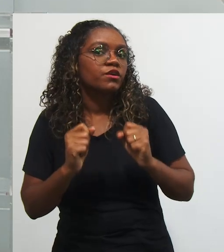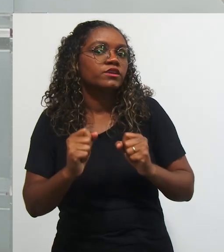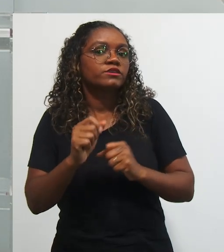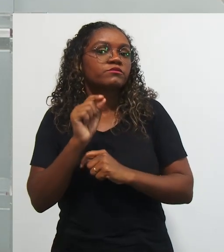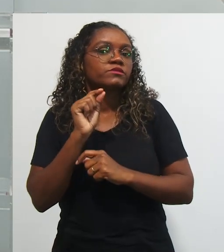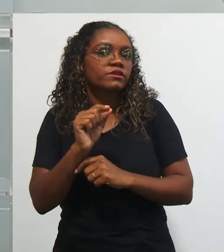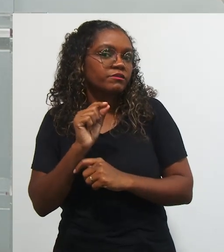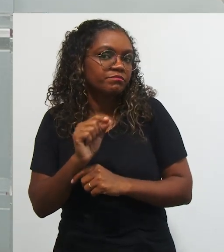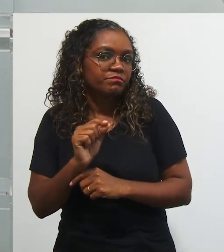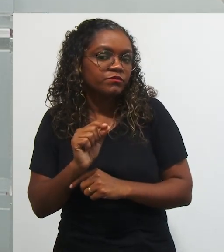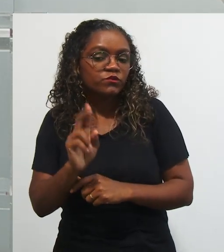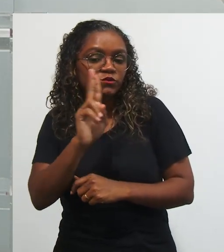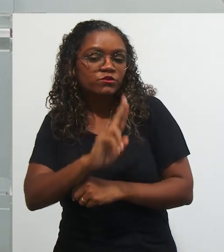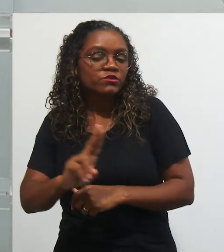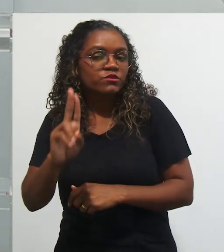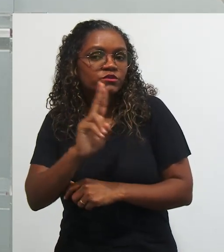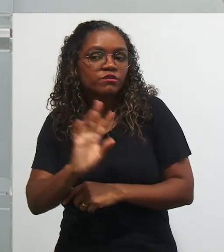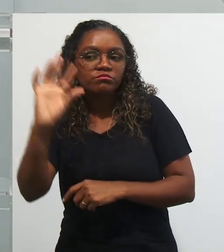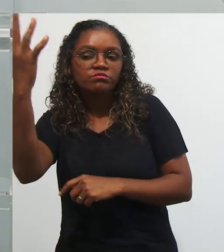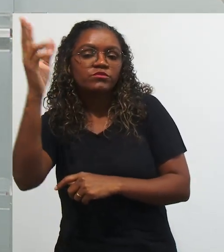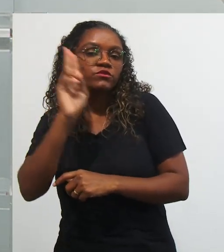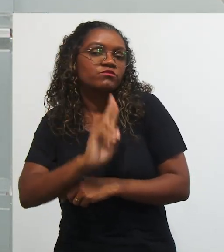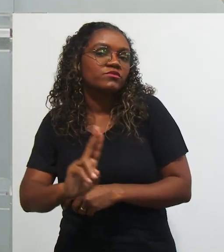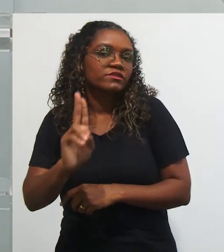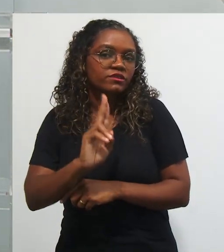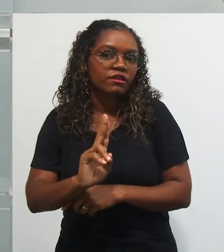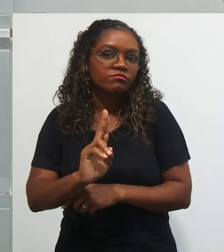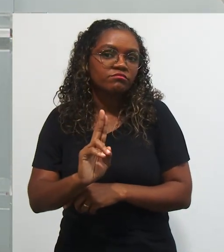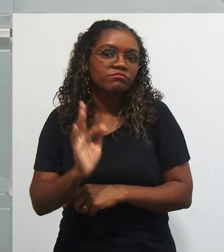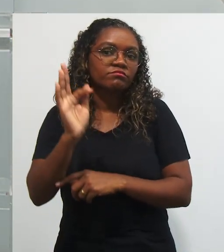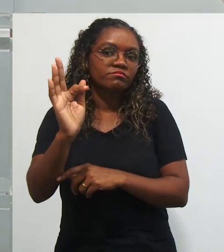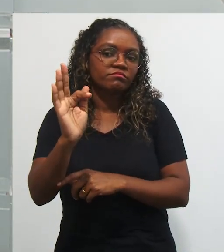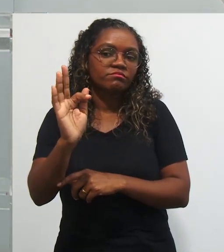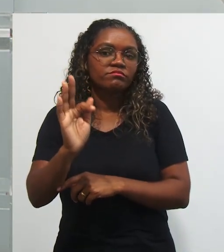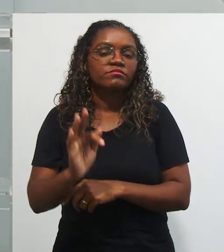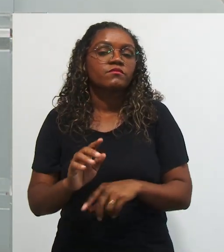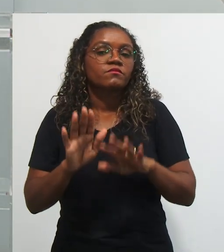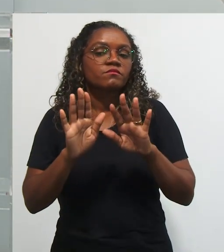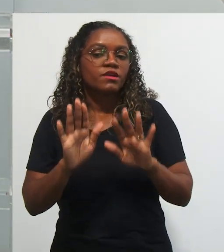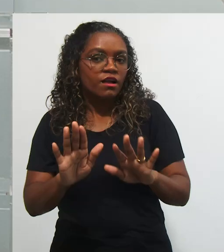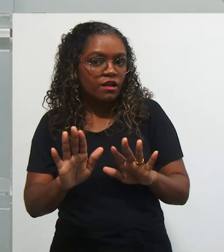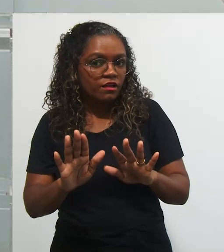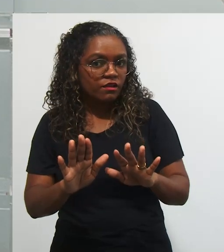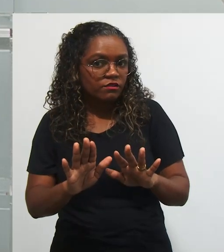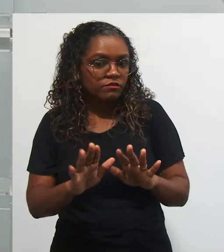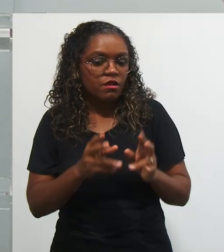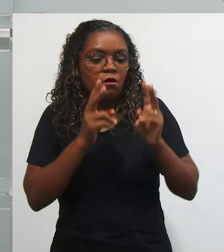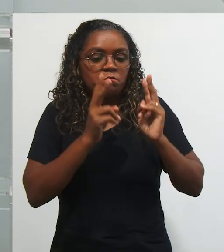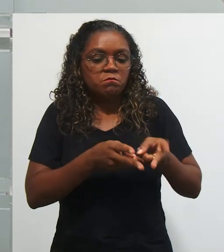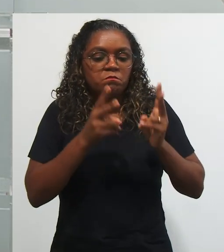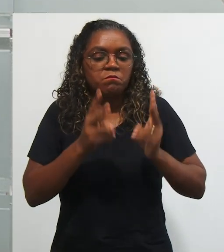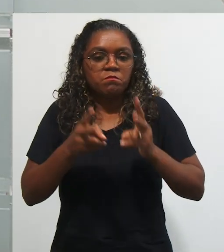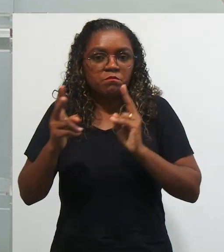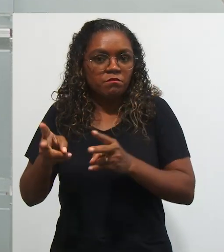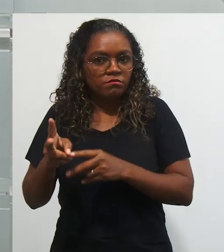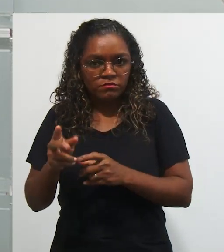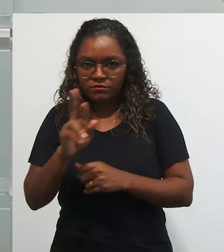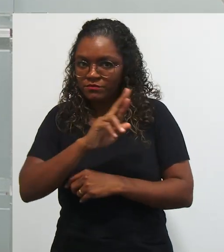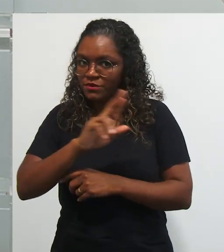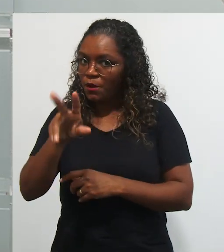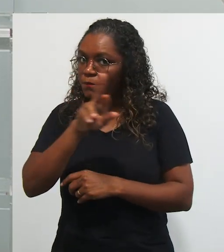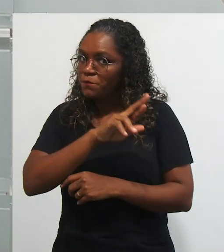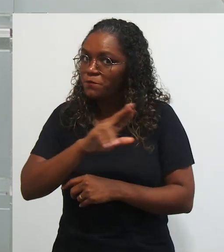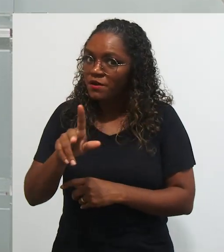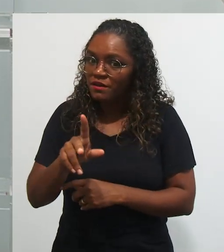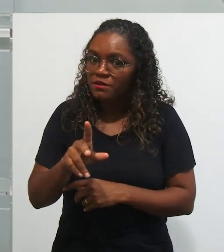ser utilizados em uma nova situação. Presta atenção, não podem ser repetidos, não é